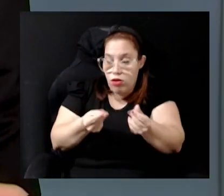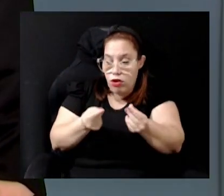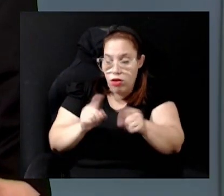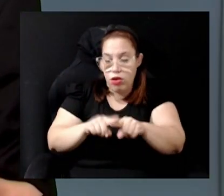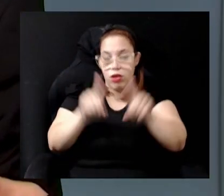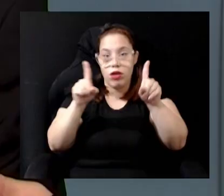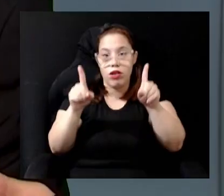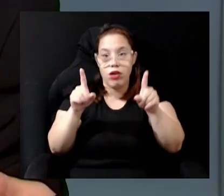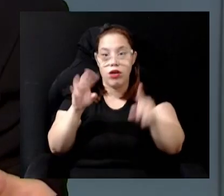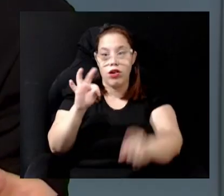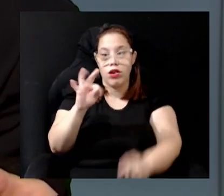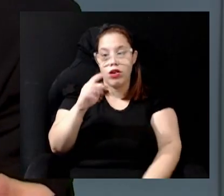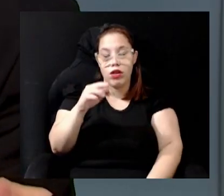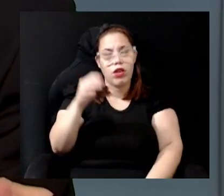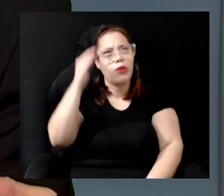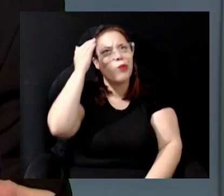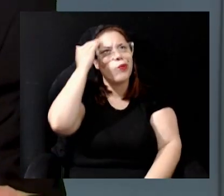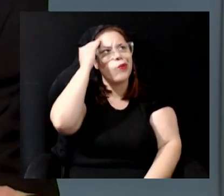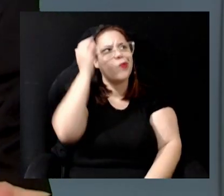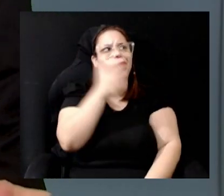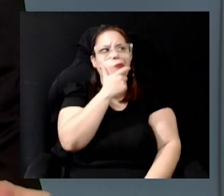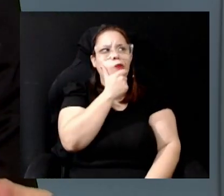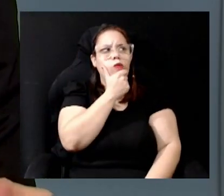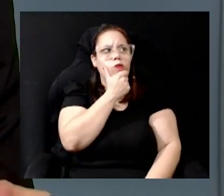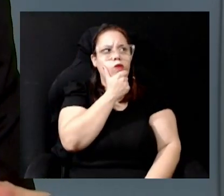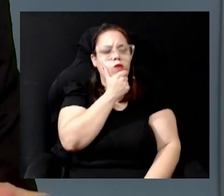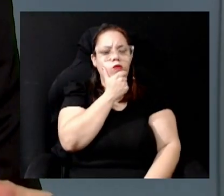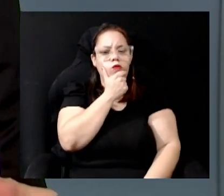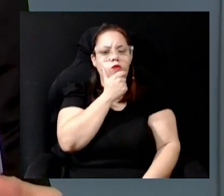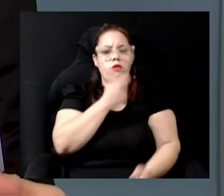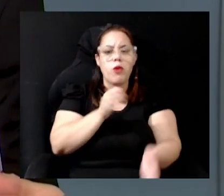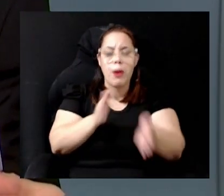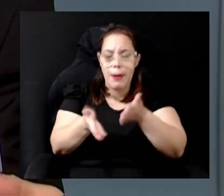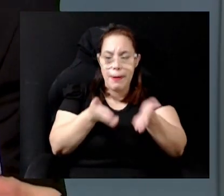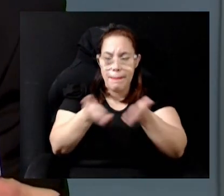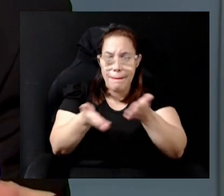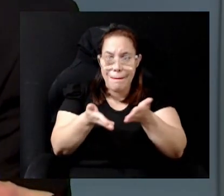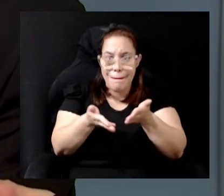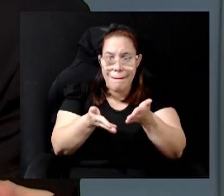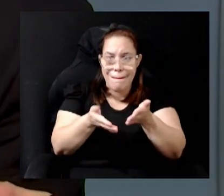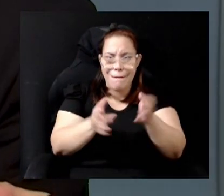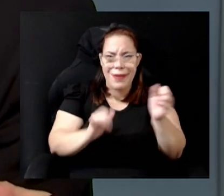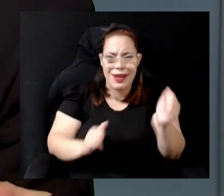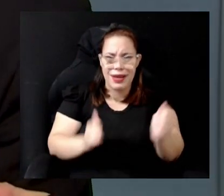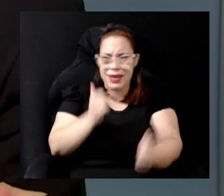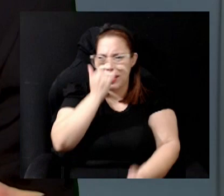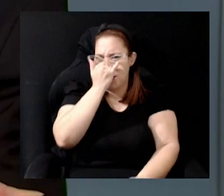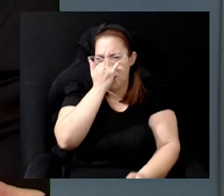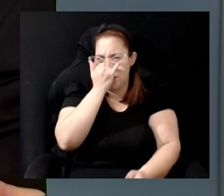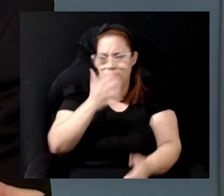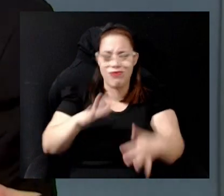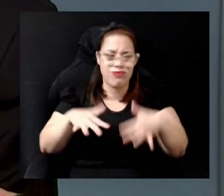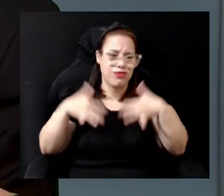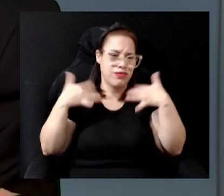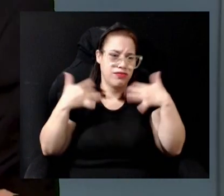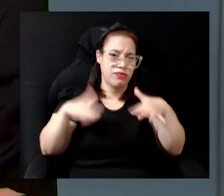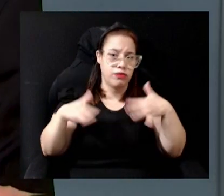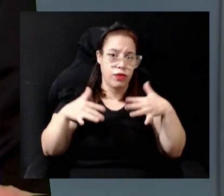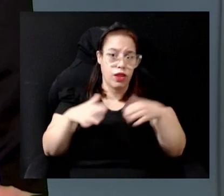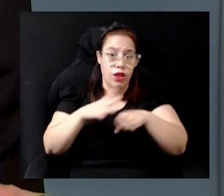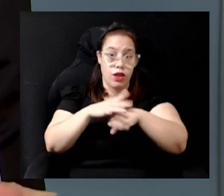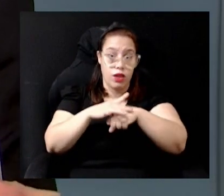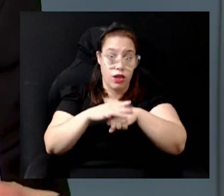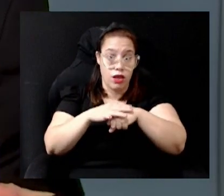entendeu, se esse processo, o processo principal, decorreu de acidente, de danos, doença ocupacional na cidade